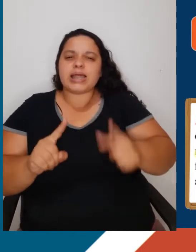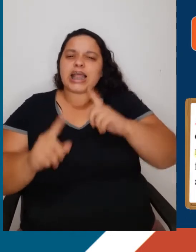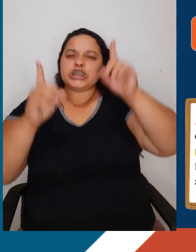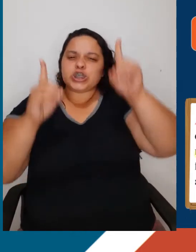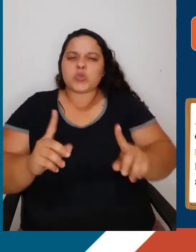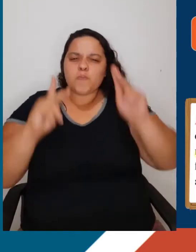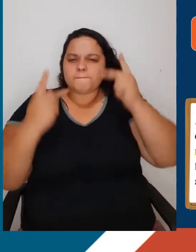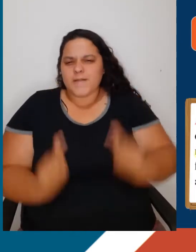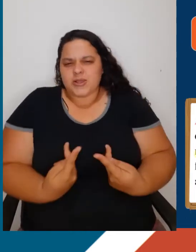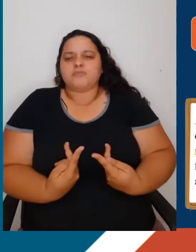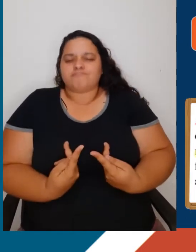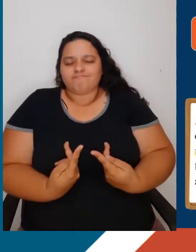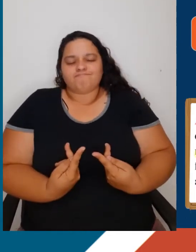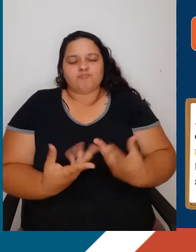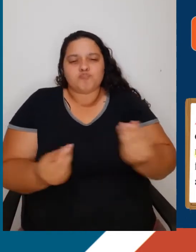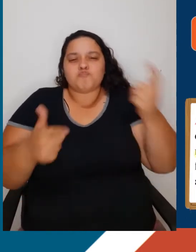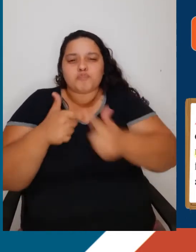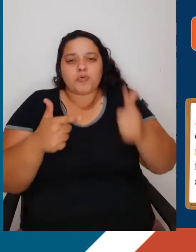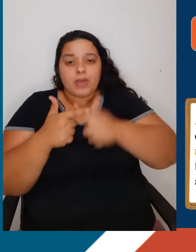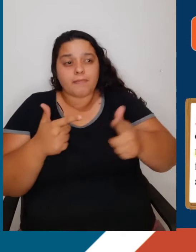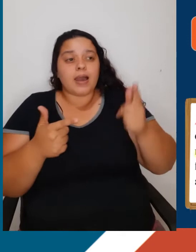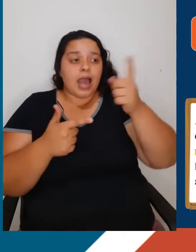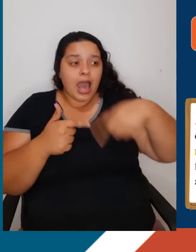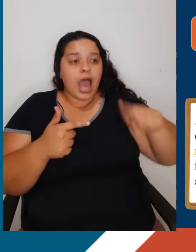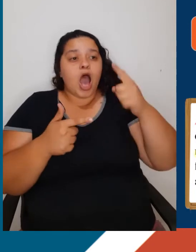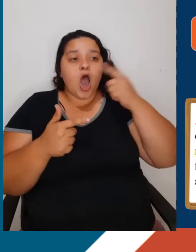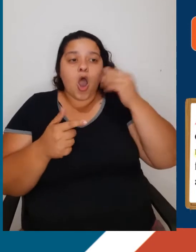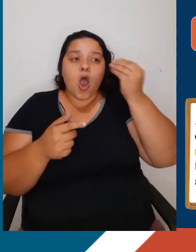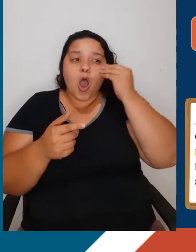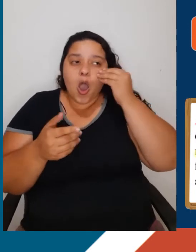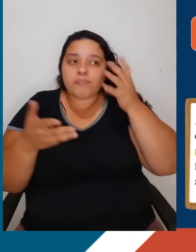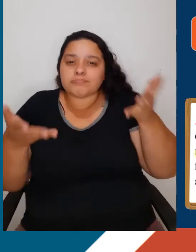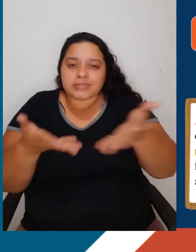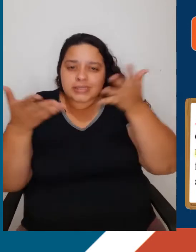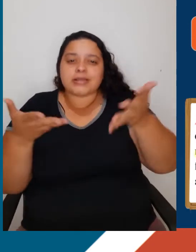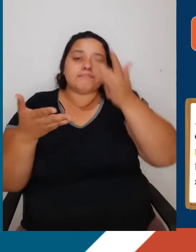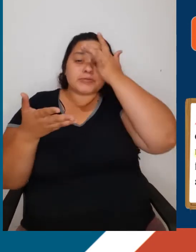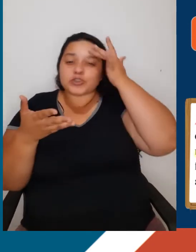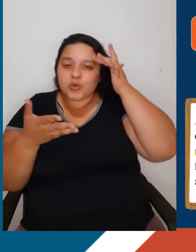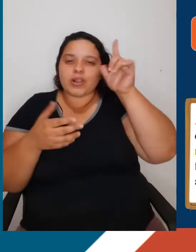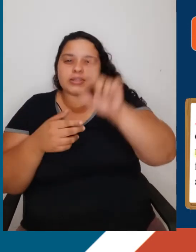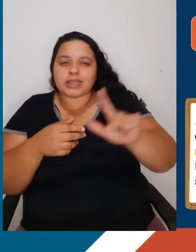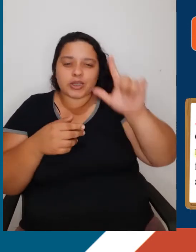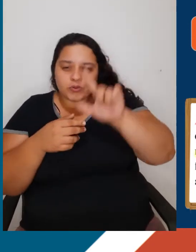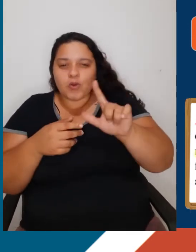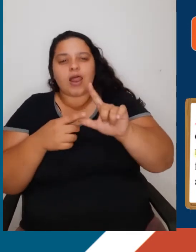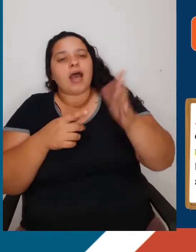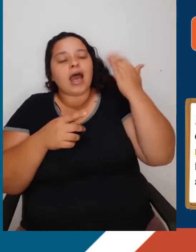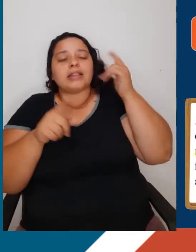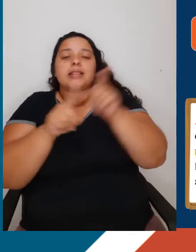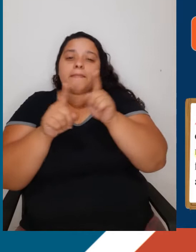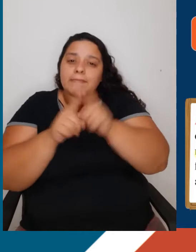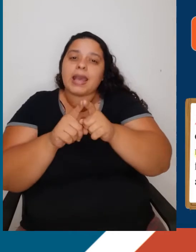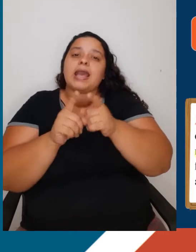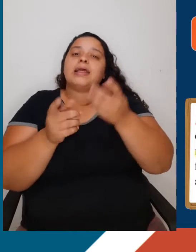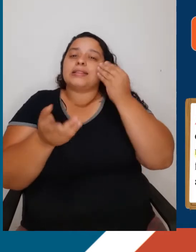cometidas nesse período. A preocupação desses intelectuais passou a se alertar às gerações futuras sobre a importância de se preservar a